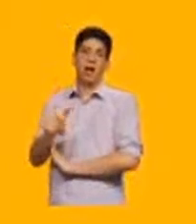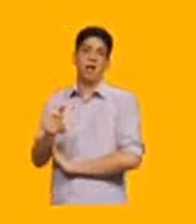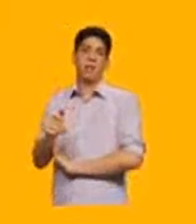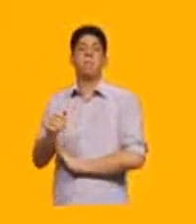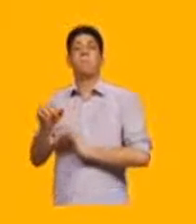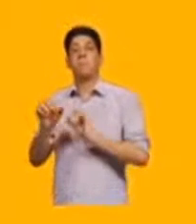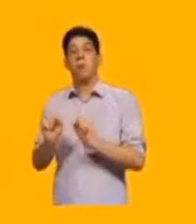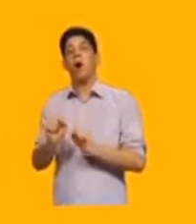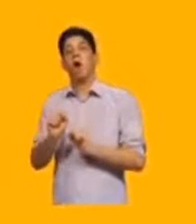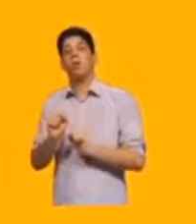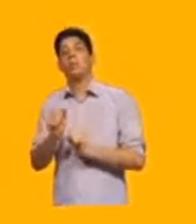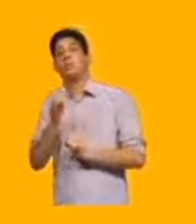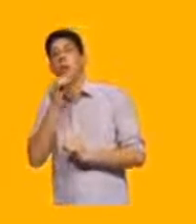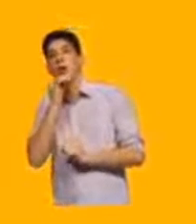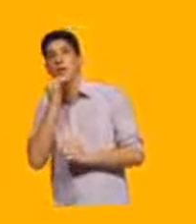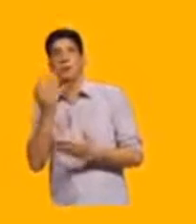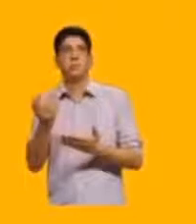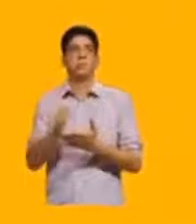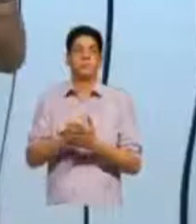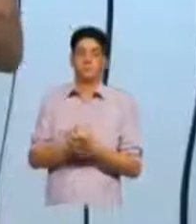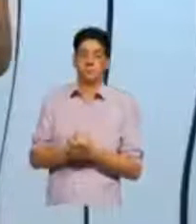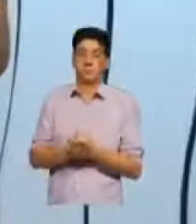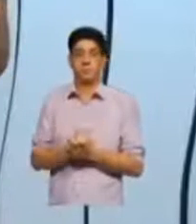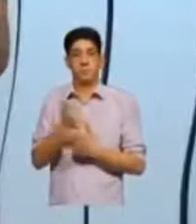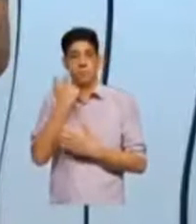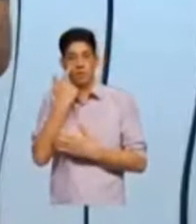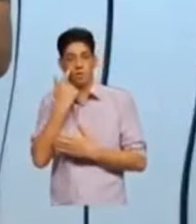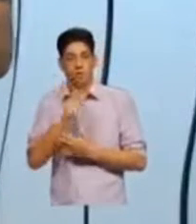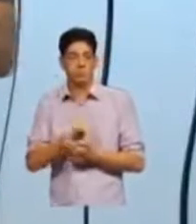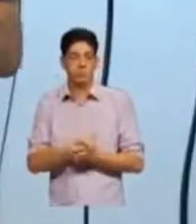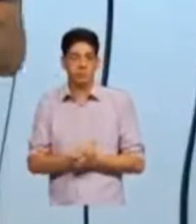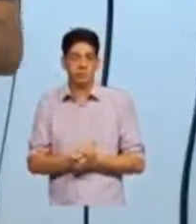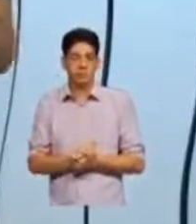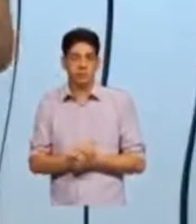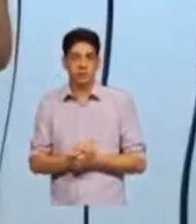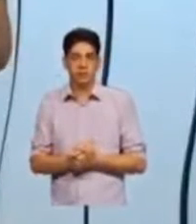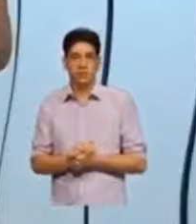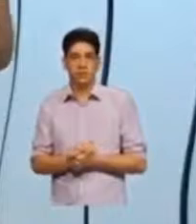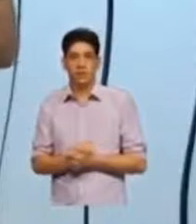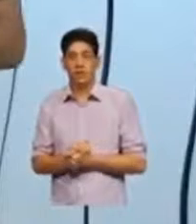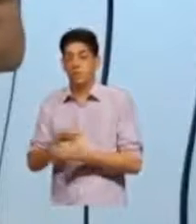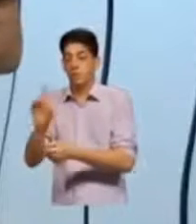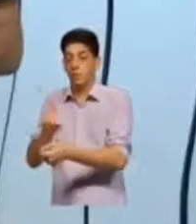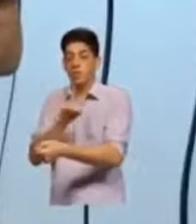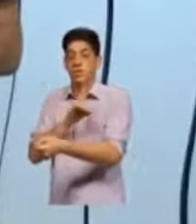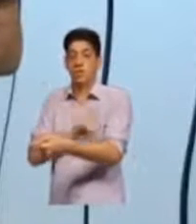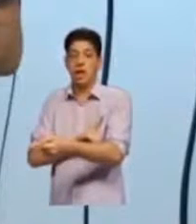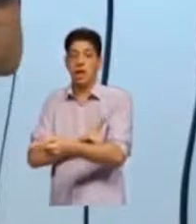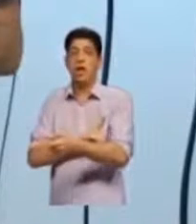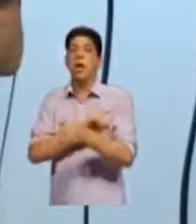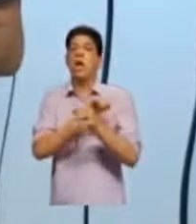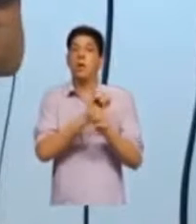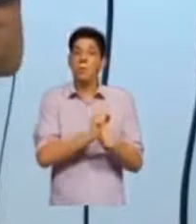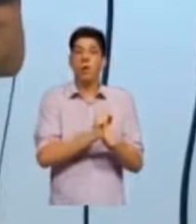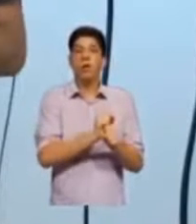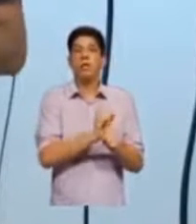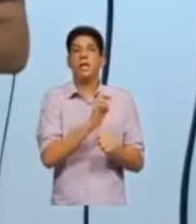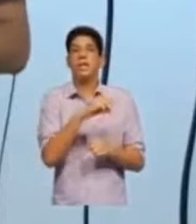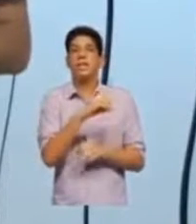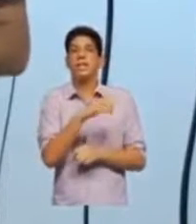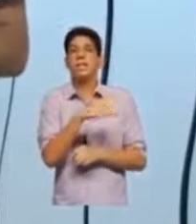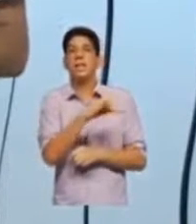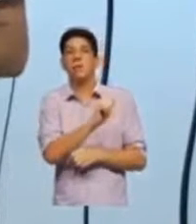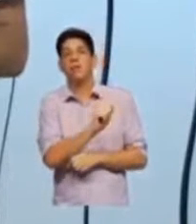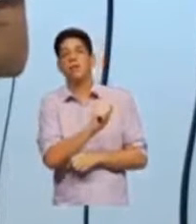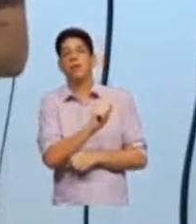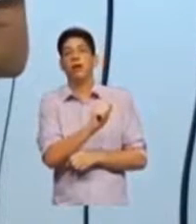sazonais. Eu posso ter uma doença, por exemplo, no estado, a dengue, ela pode ser uma doença endêmica daqui,